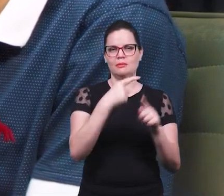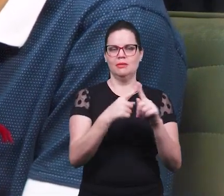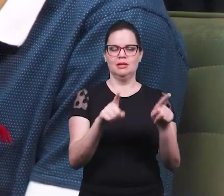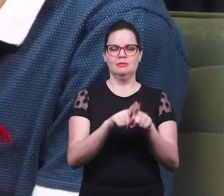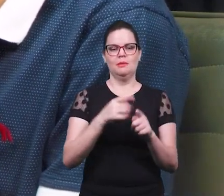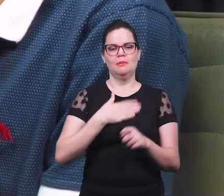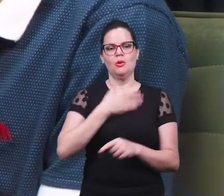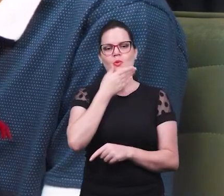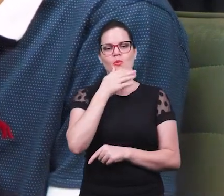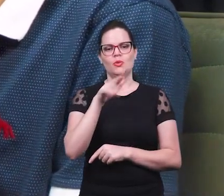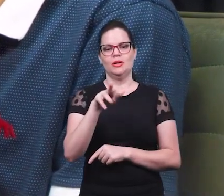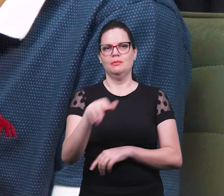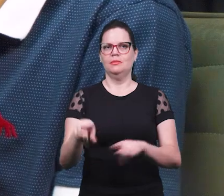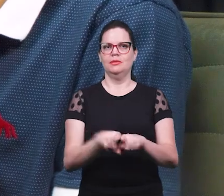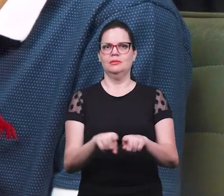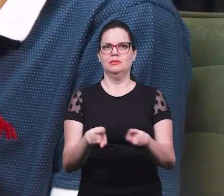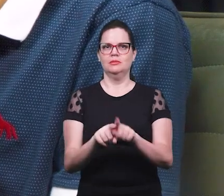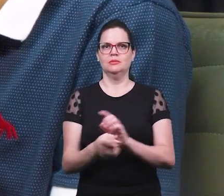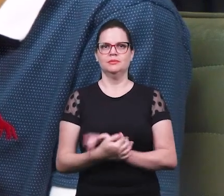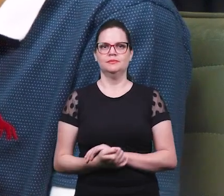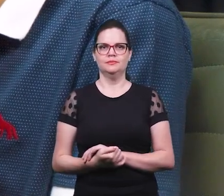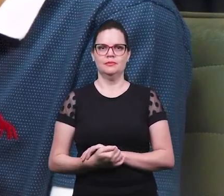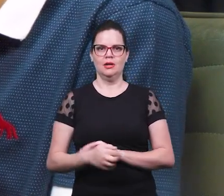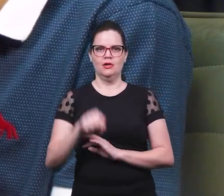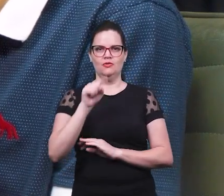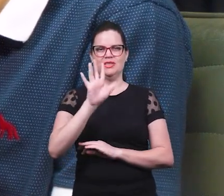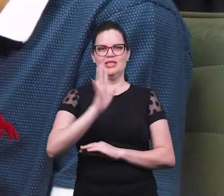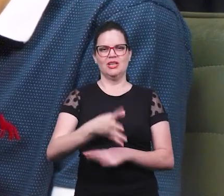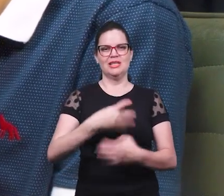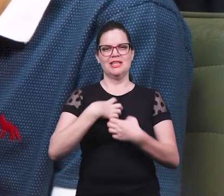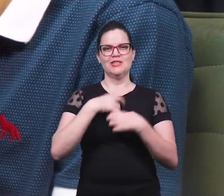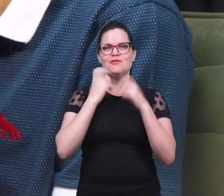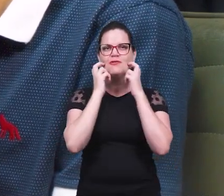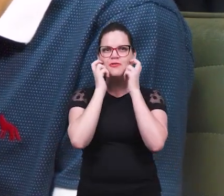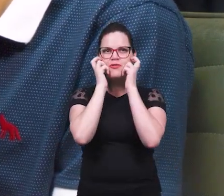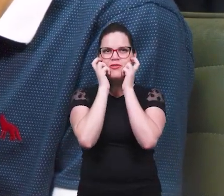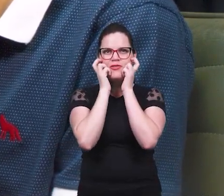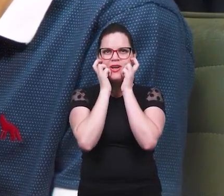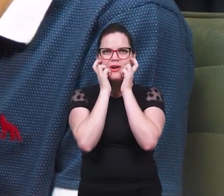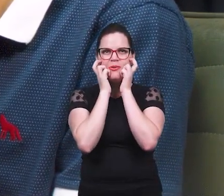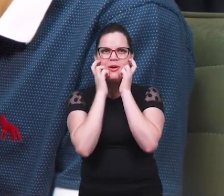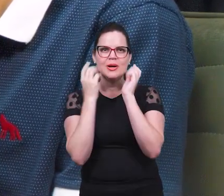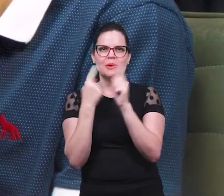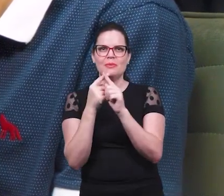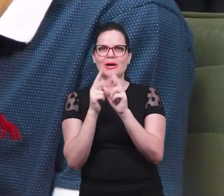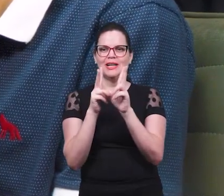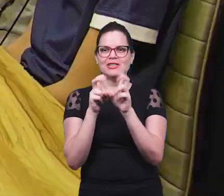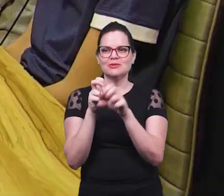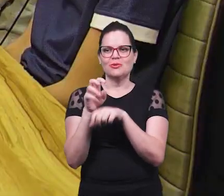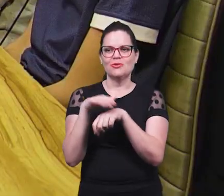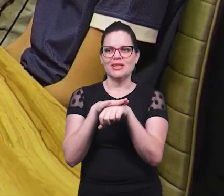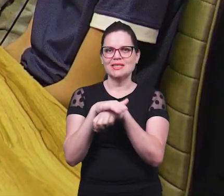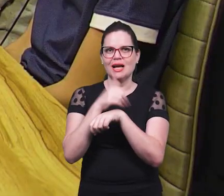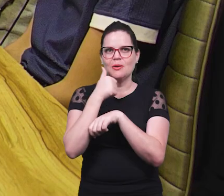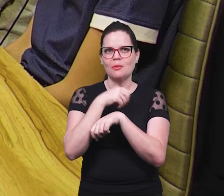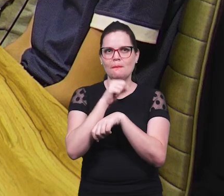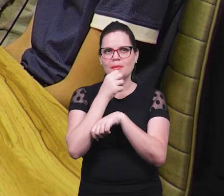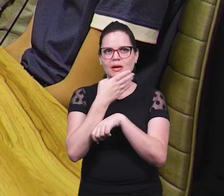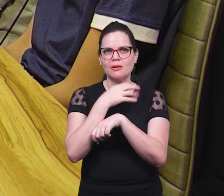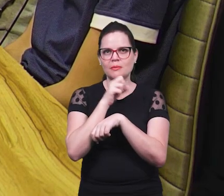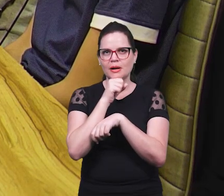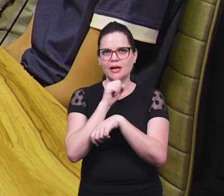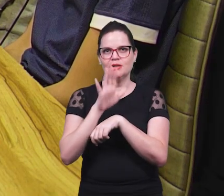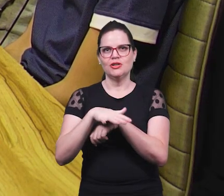né? Vocês já se sentiram envergonhados de abordar algum tema com o pai, com a mãe no